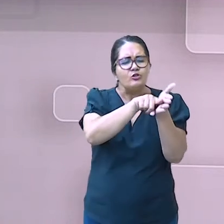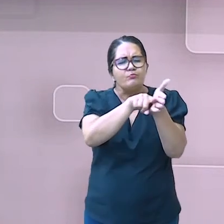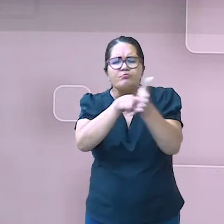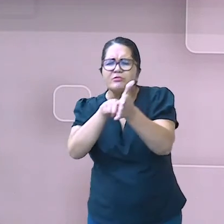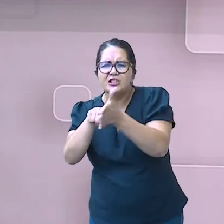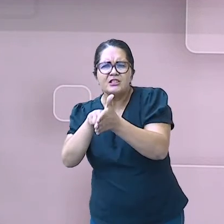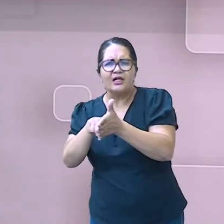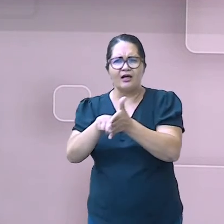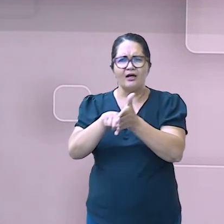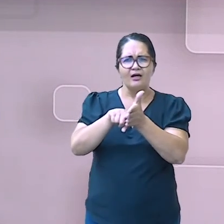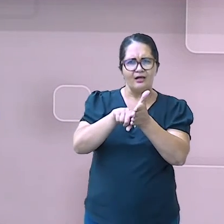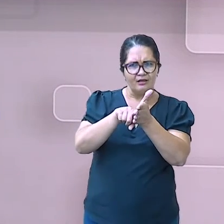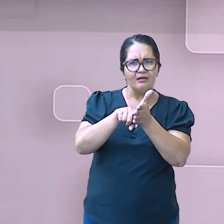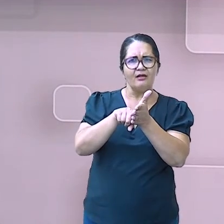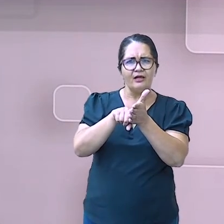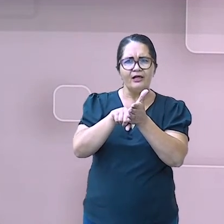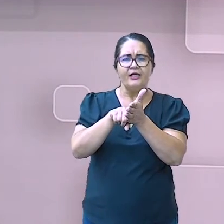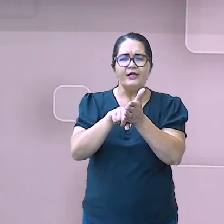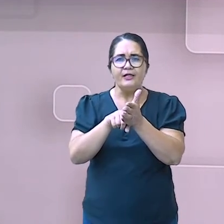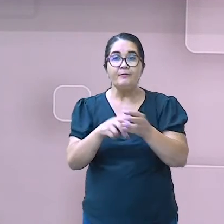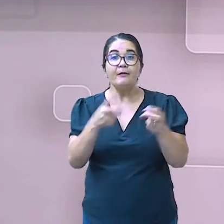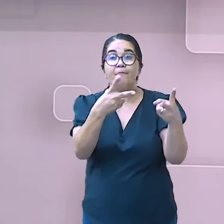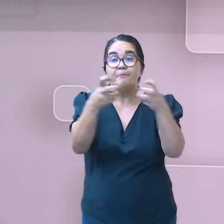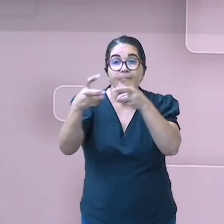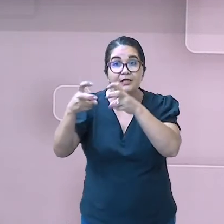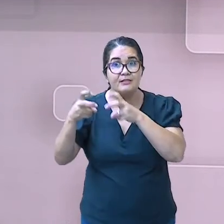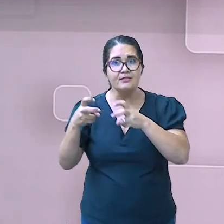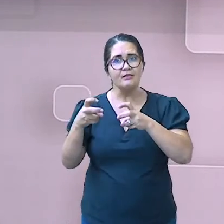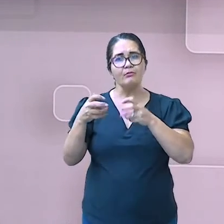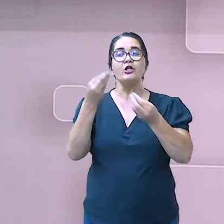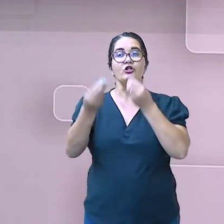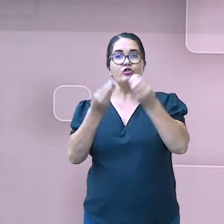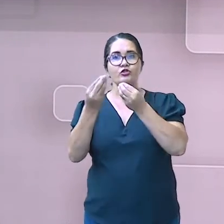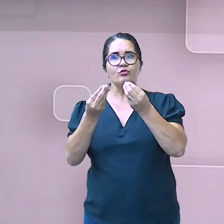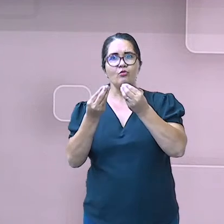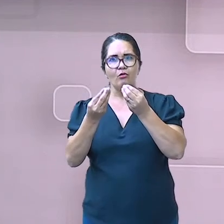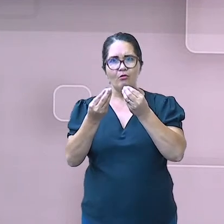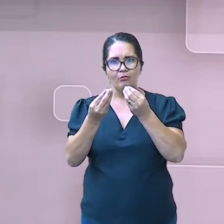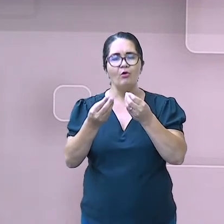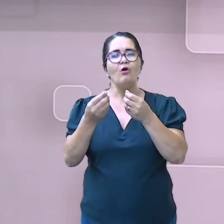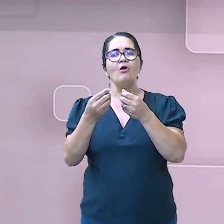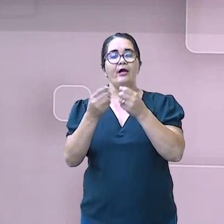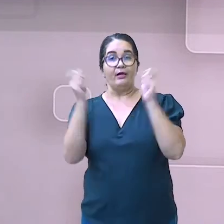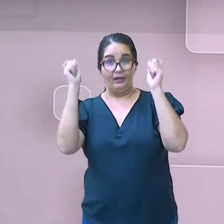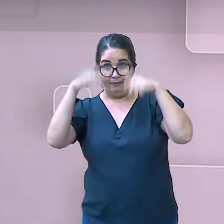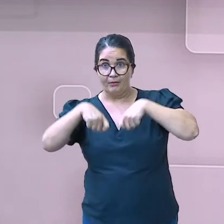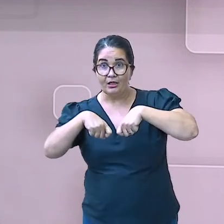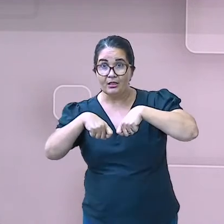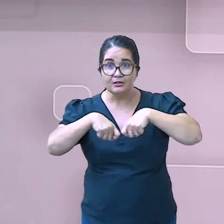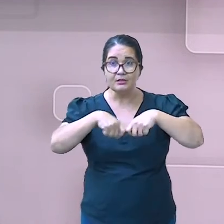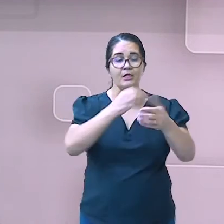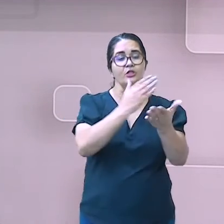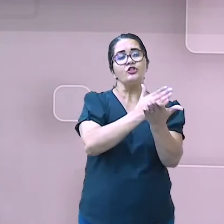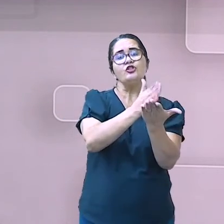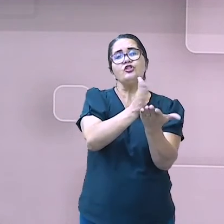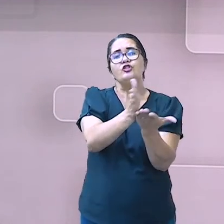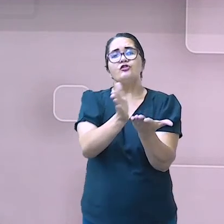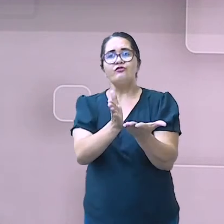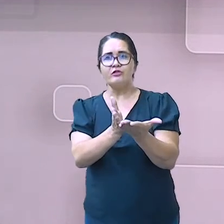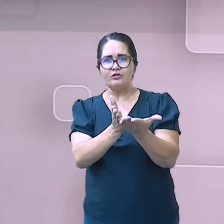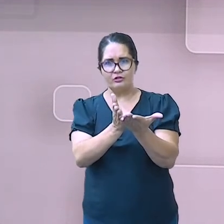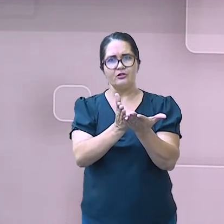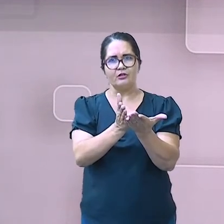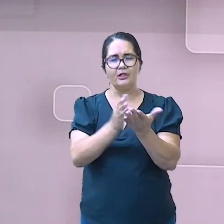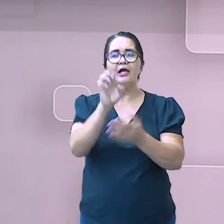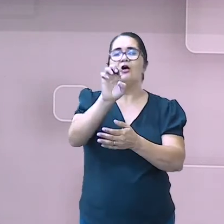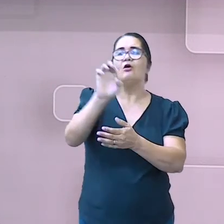de município, tudo ali foi dividido por questão ambiental, social e econômica.